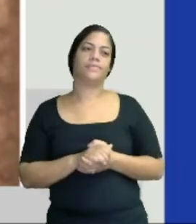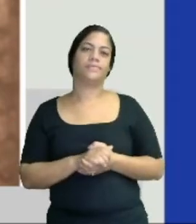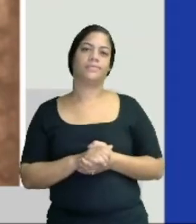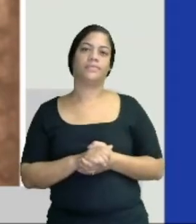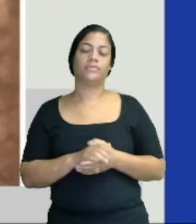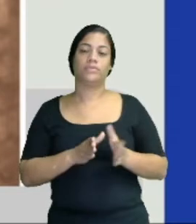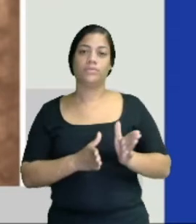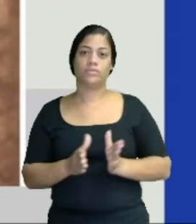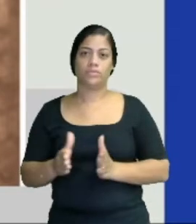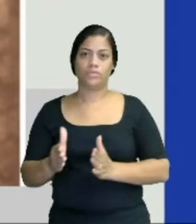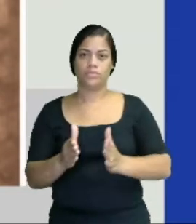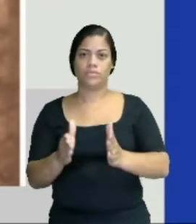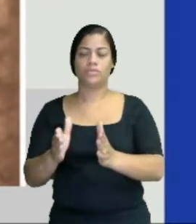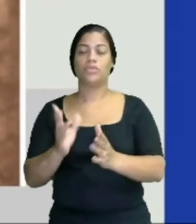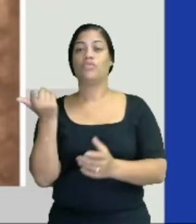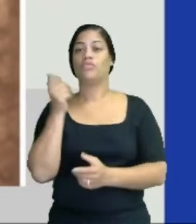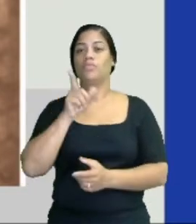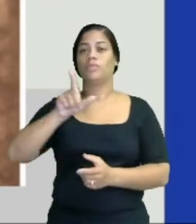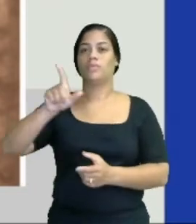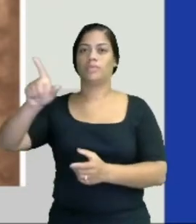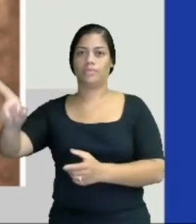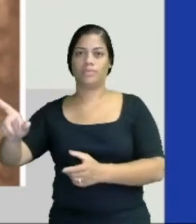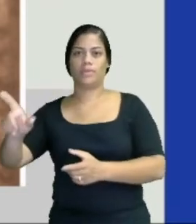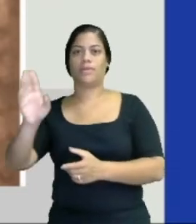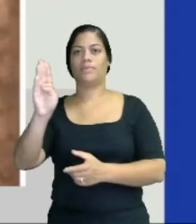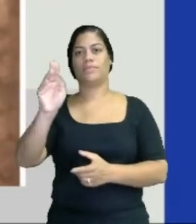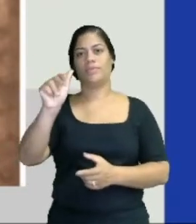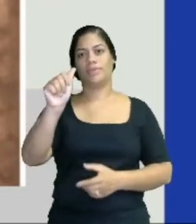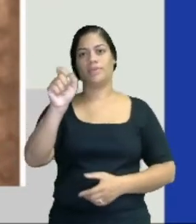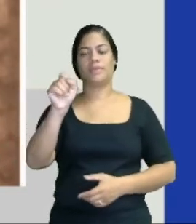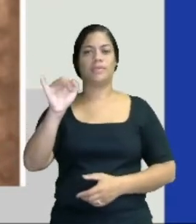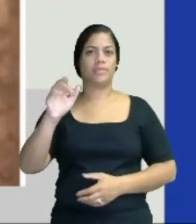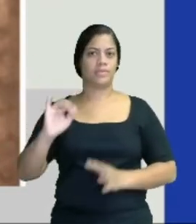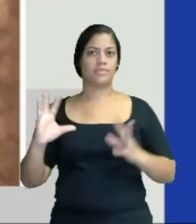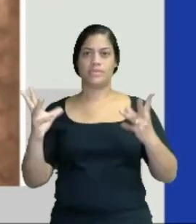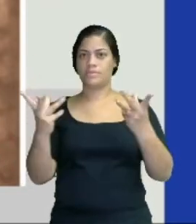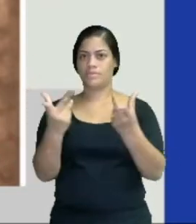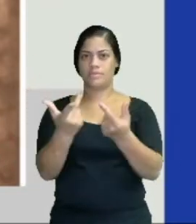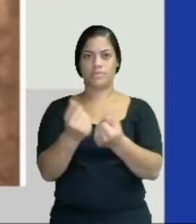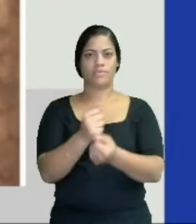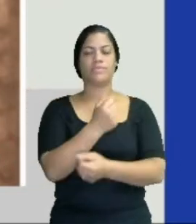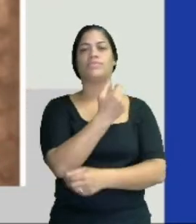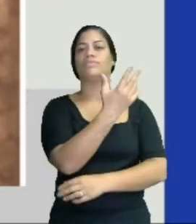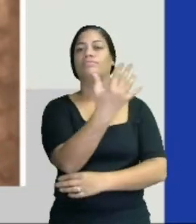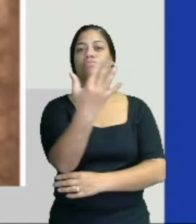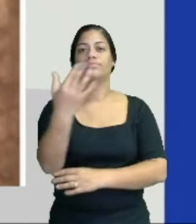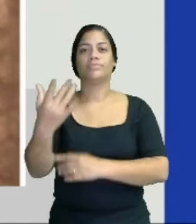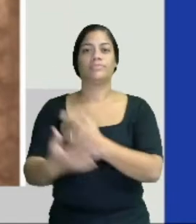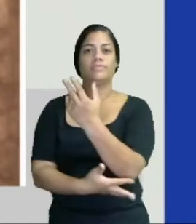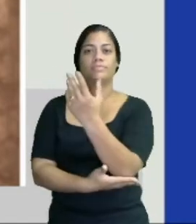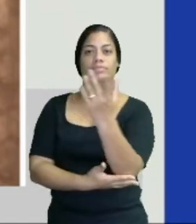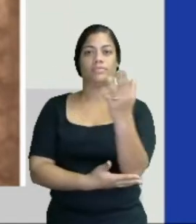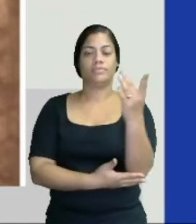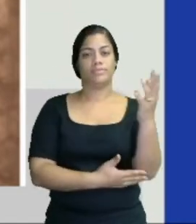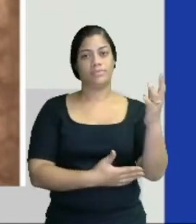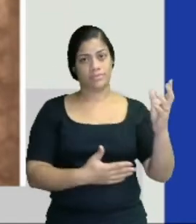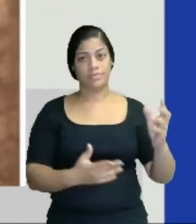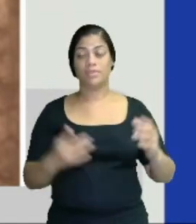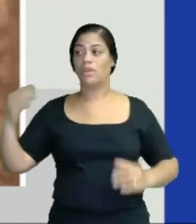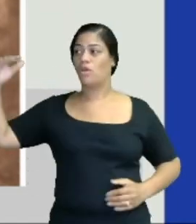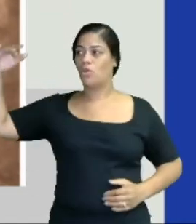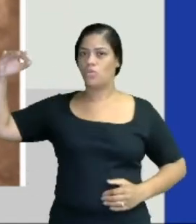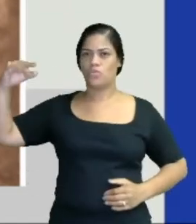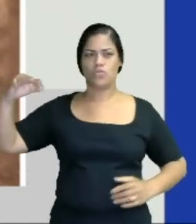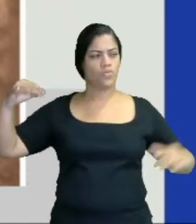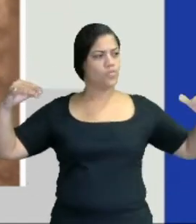bacia hidrográfica ou vão para outra bacia hidrográfica. E assim é em toda a natureza. Os afluentes, que seriam rios que